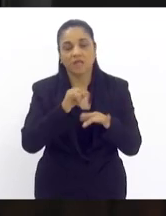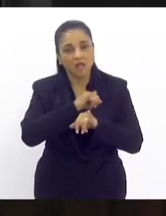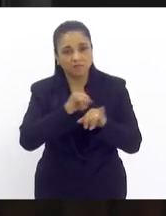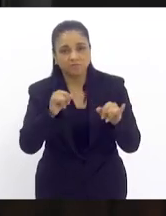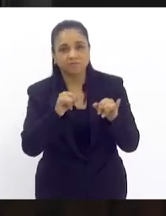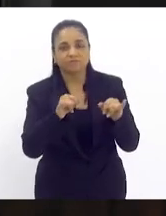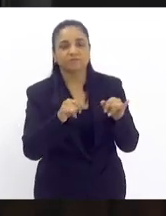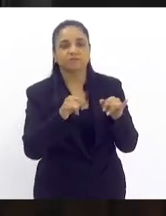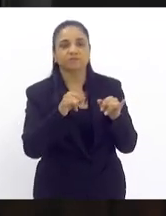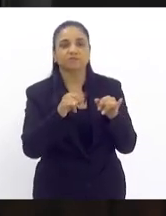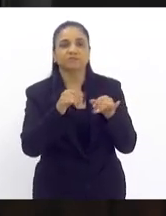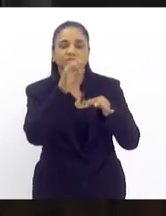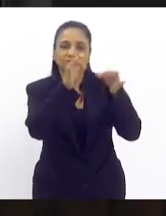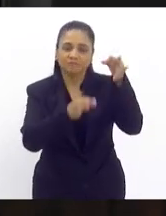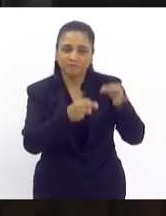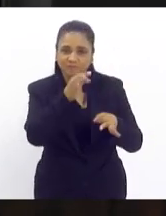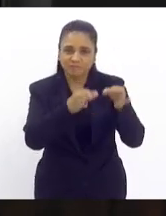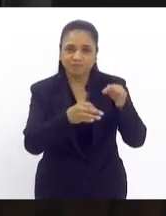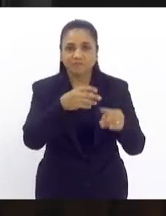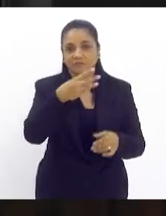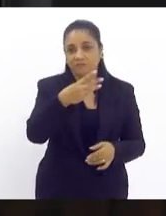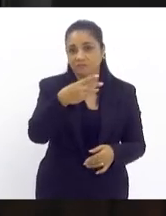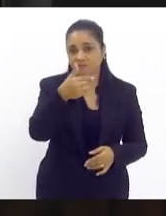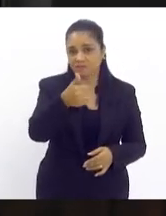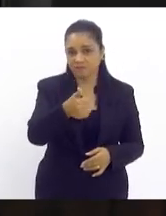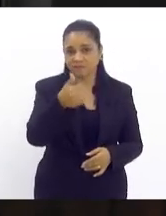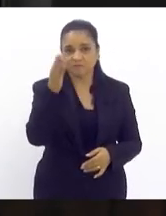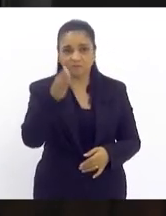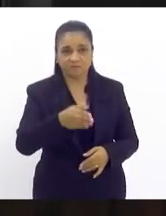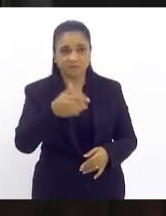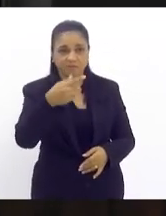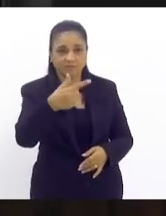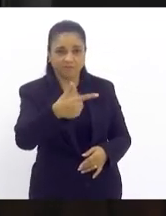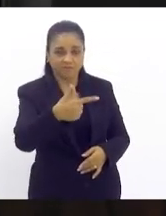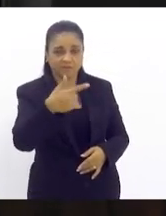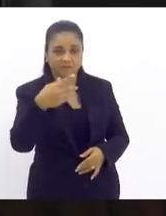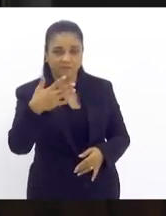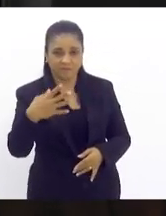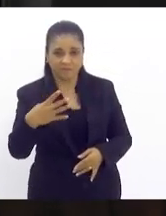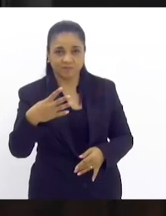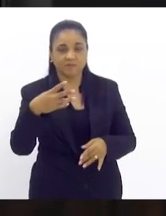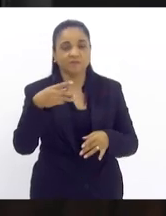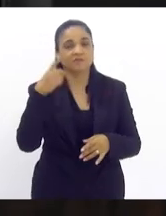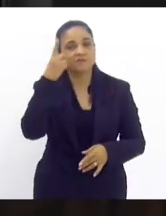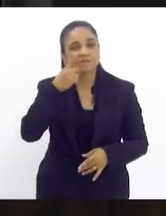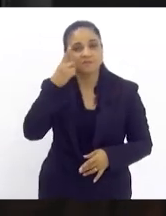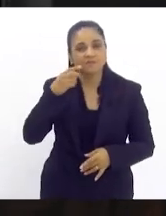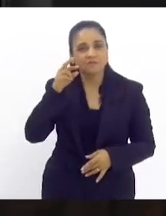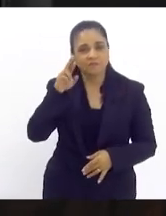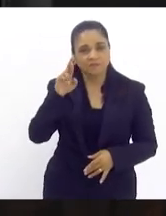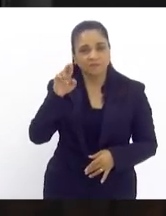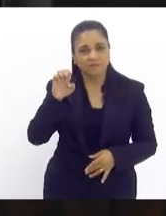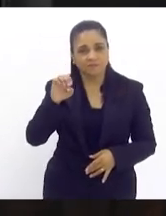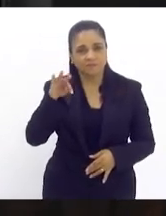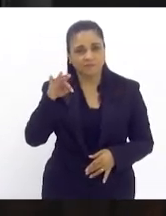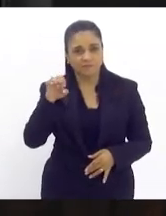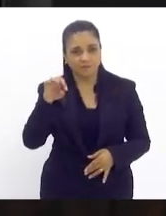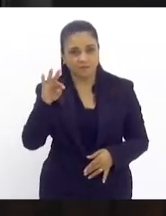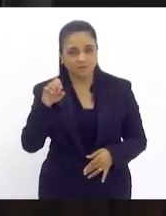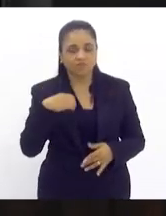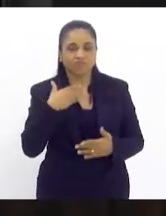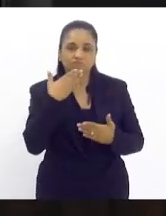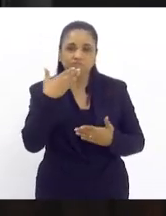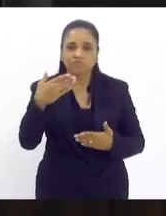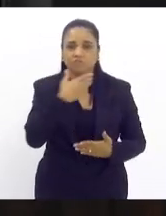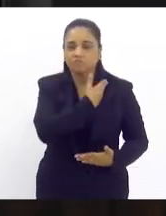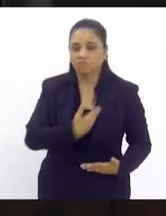Anuncio, indicação legislativa número 31 de 2023, de autoria do deputado Renato Machado, que solicita ao governador do